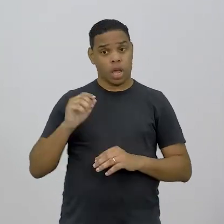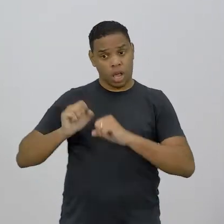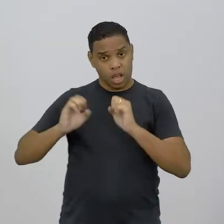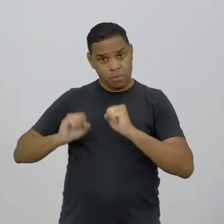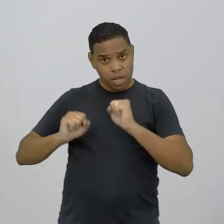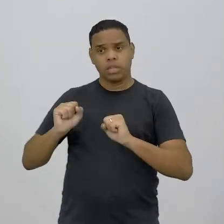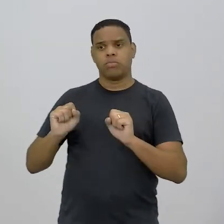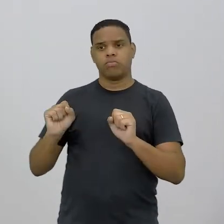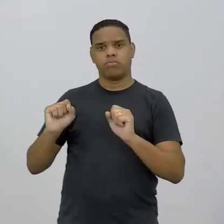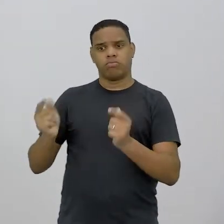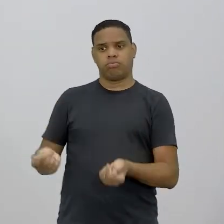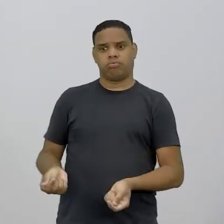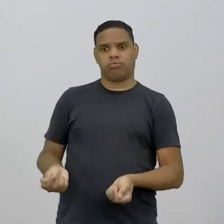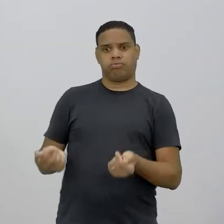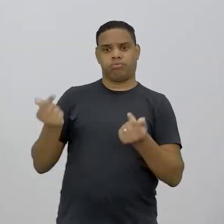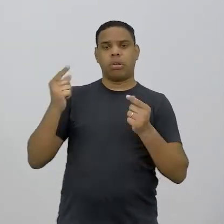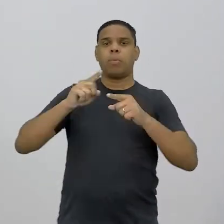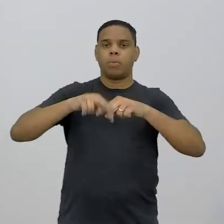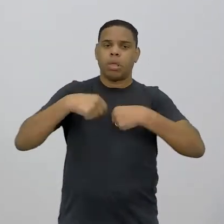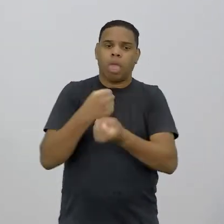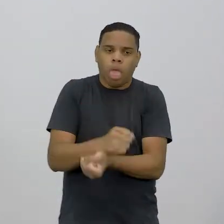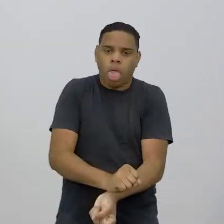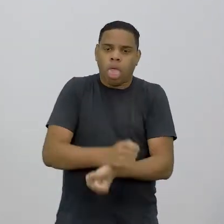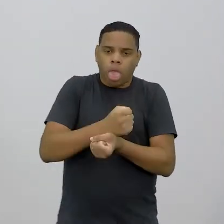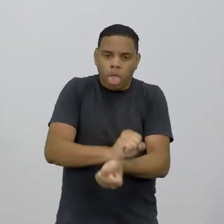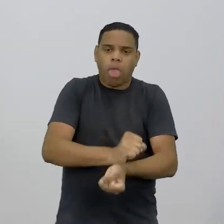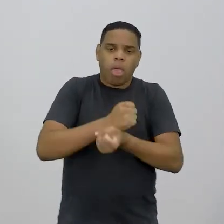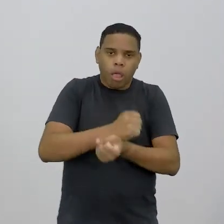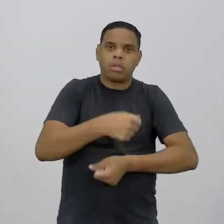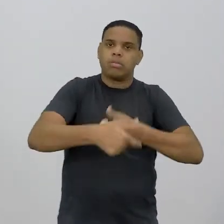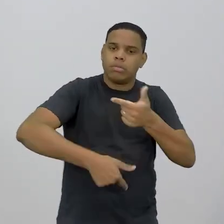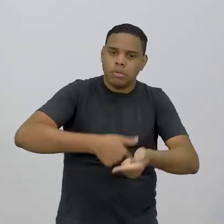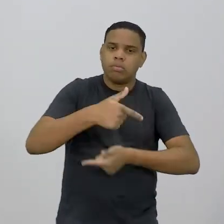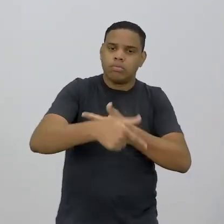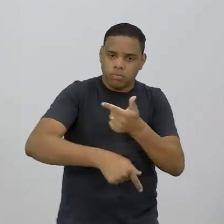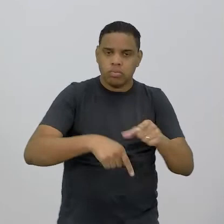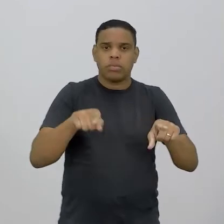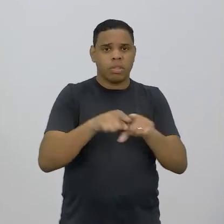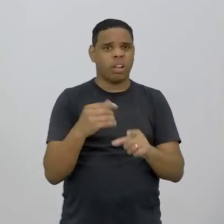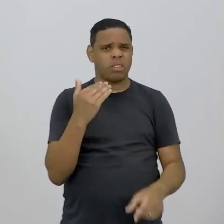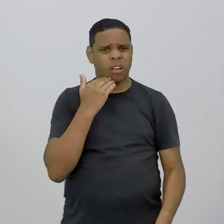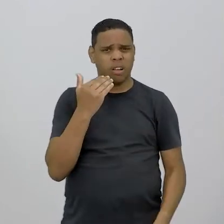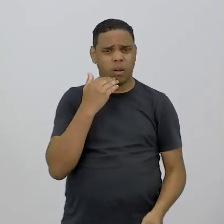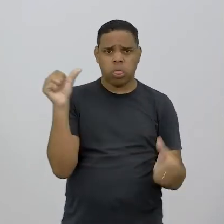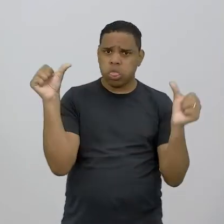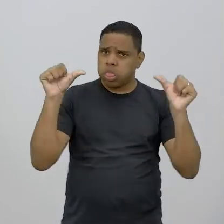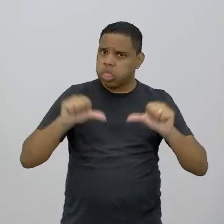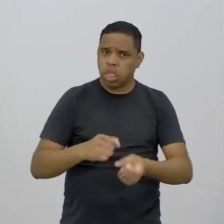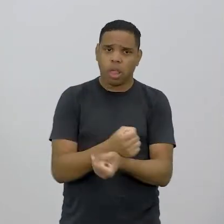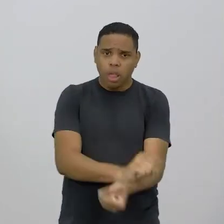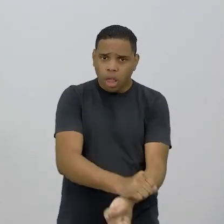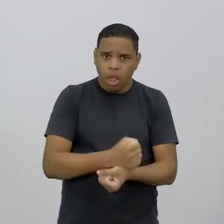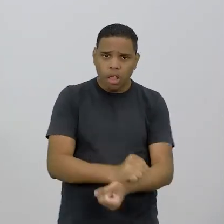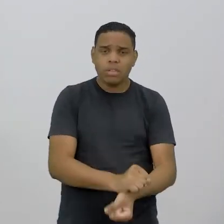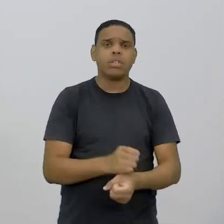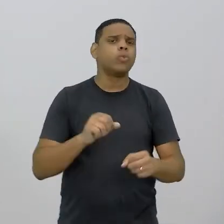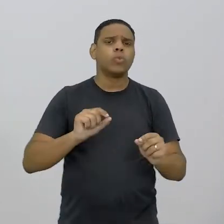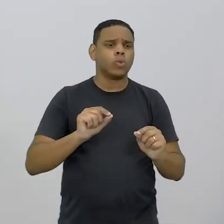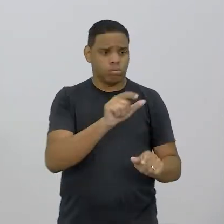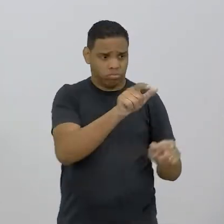essa situação que é de exploração, é uma situação também de precarização, significa que os